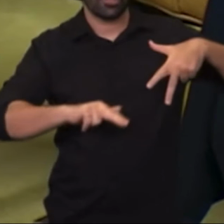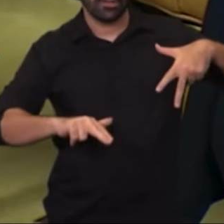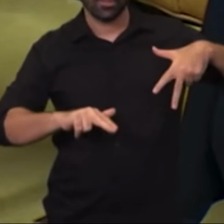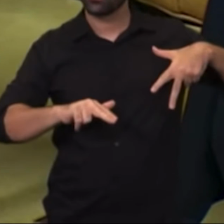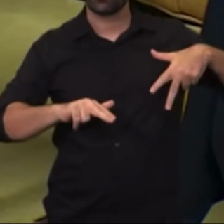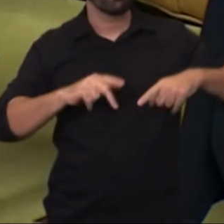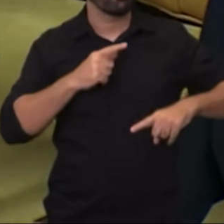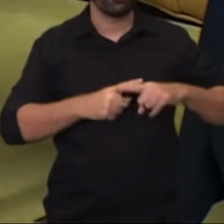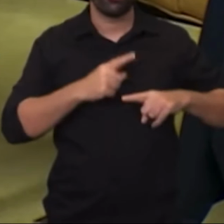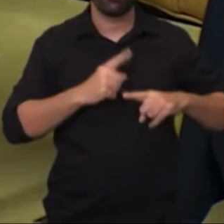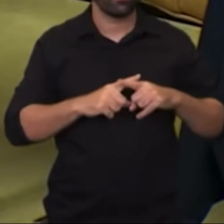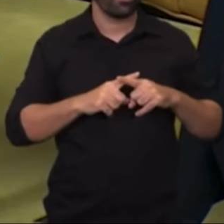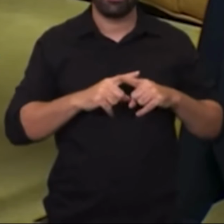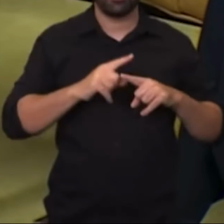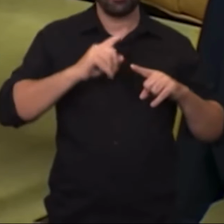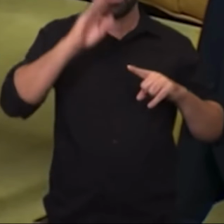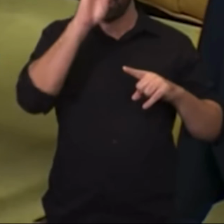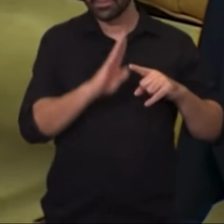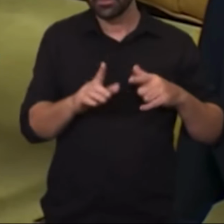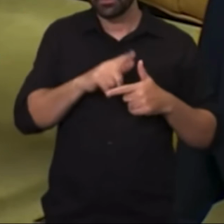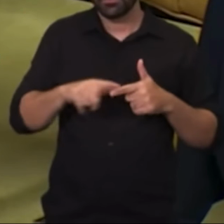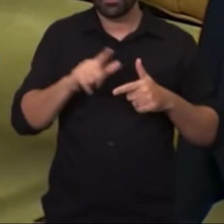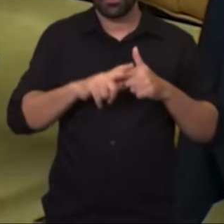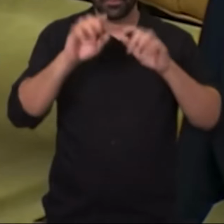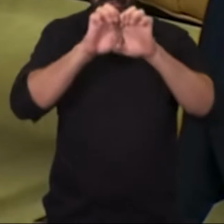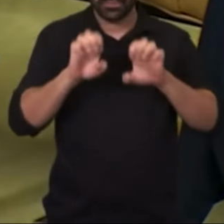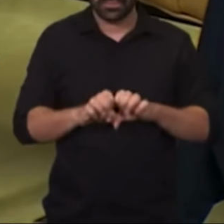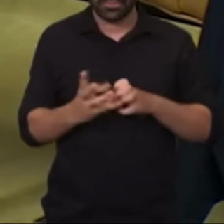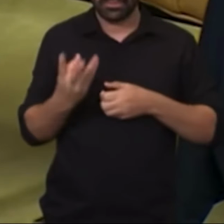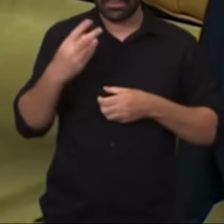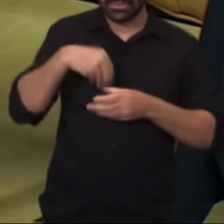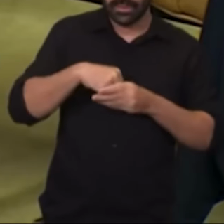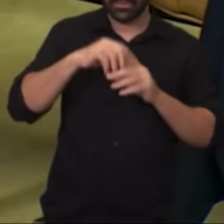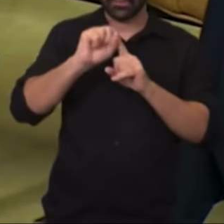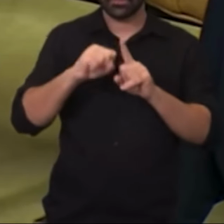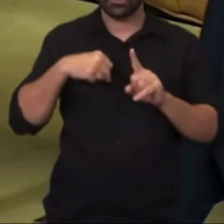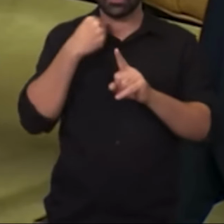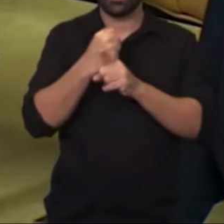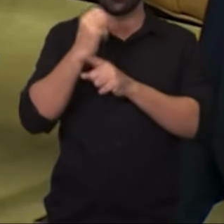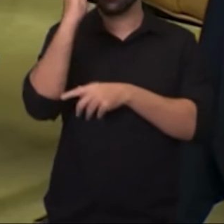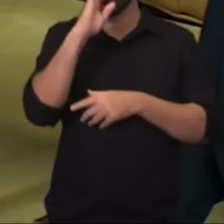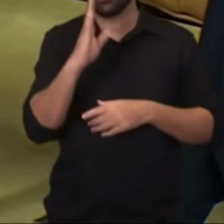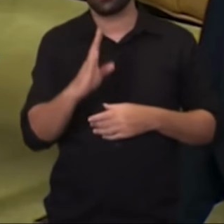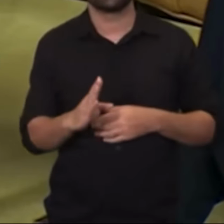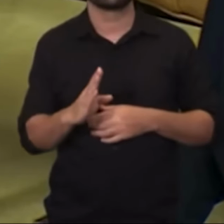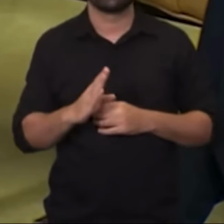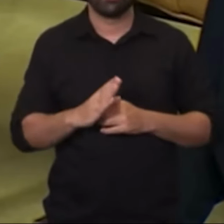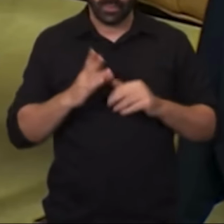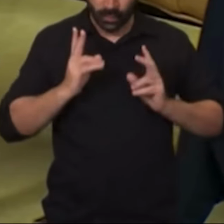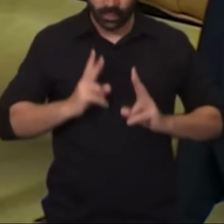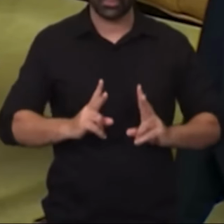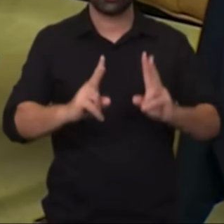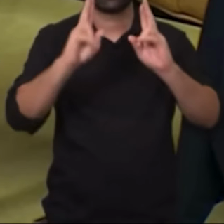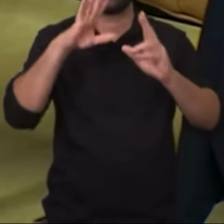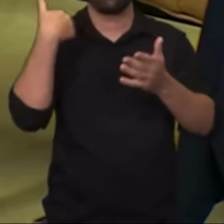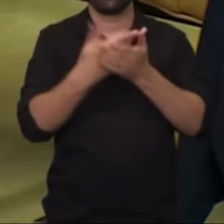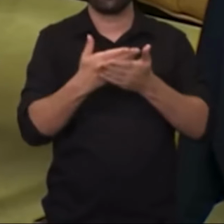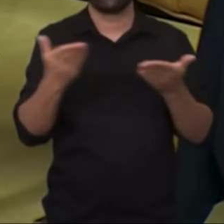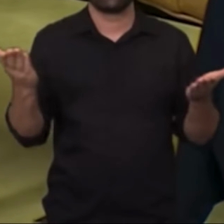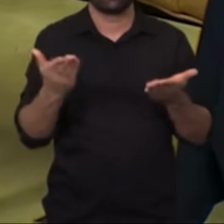problema estrutural e persistente na sociedade brasileira que resiste, ministro Alexandre,